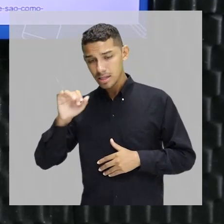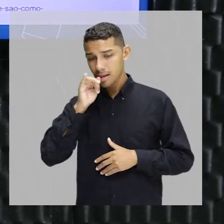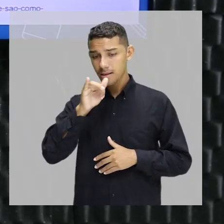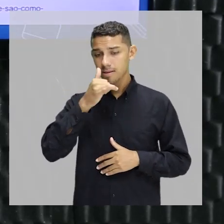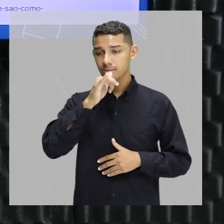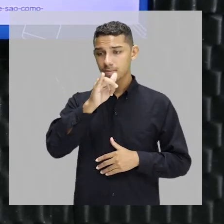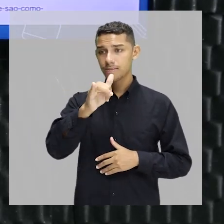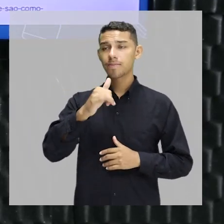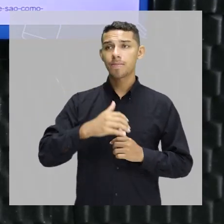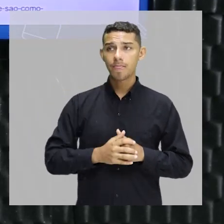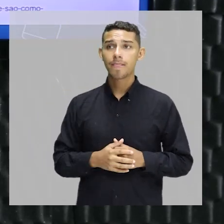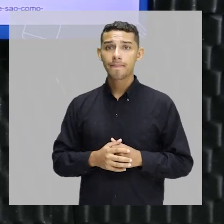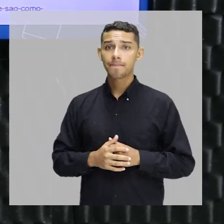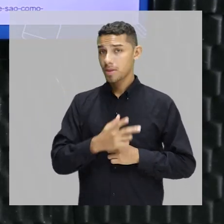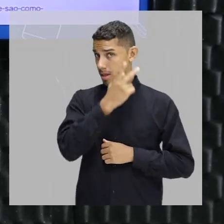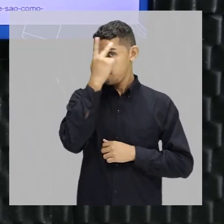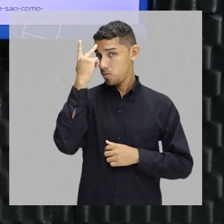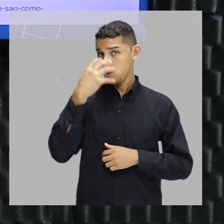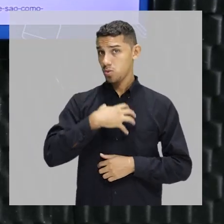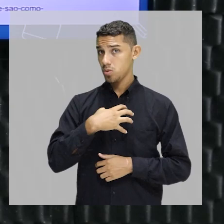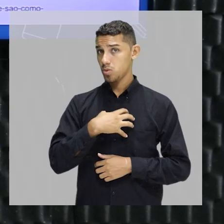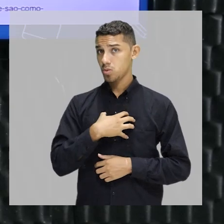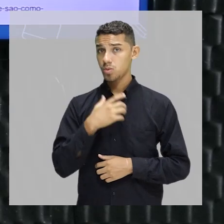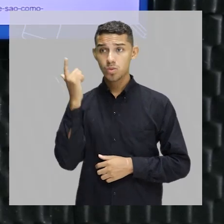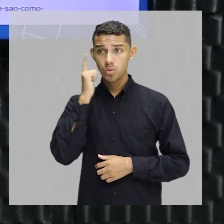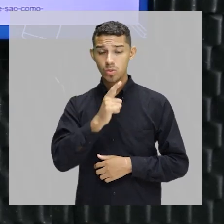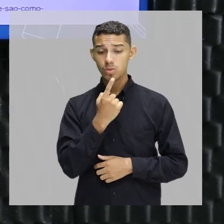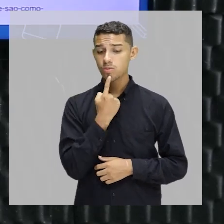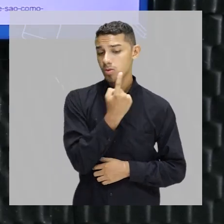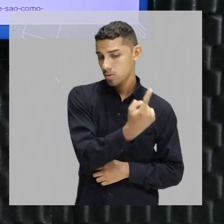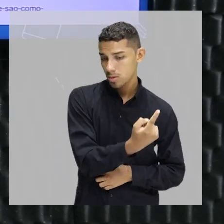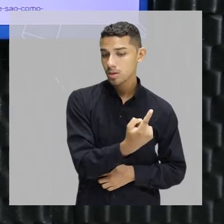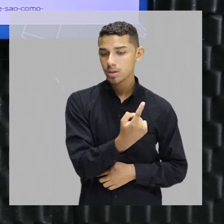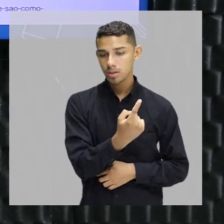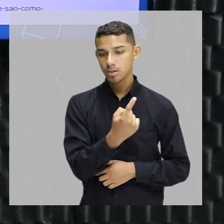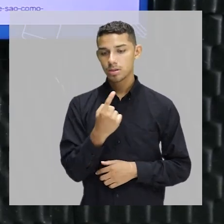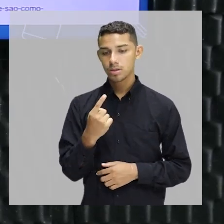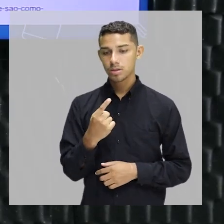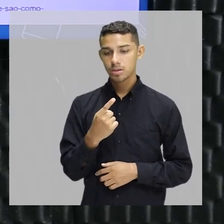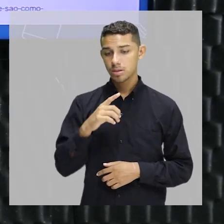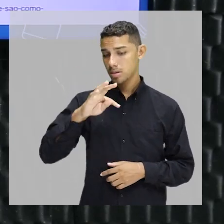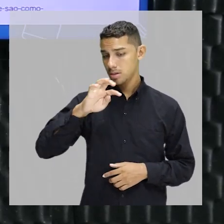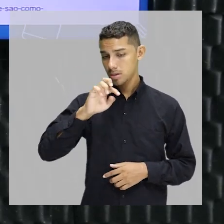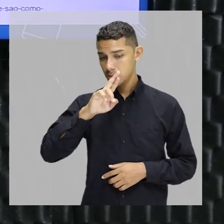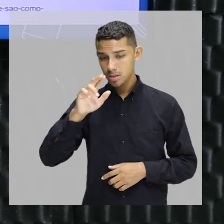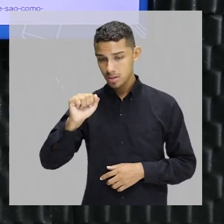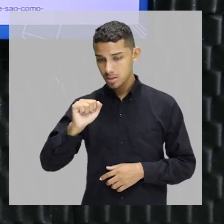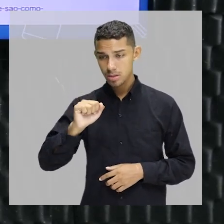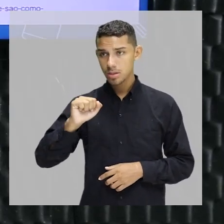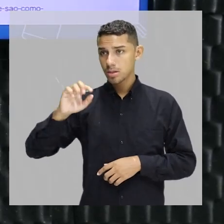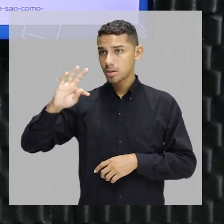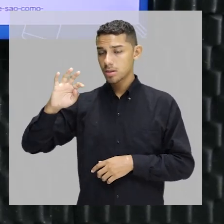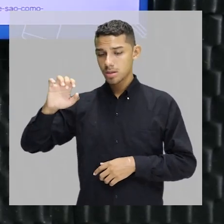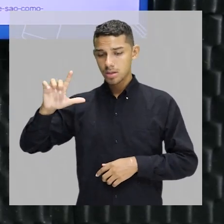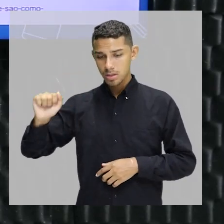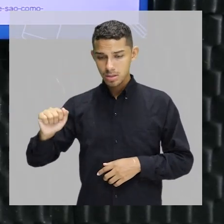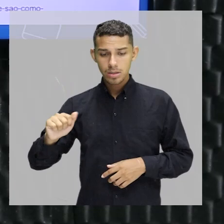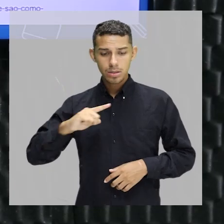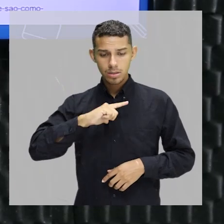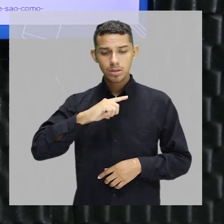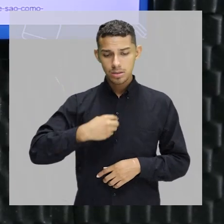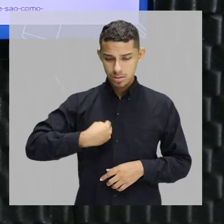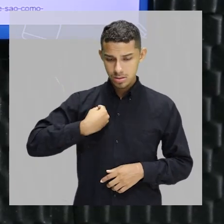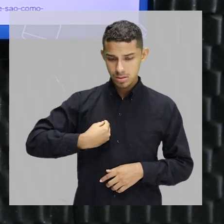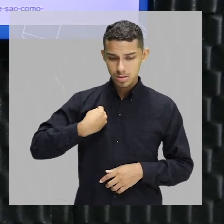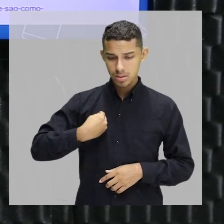dessa tela. E a pessoa conseguia sentir quando ela aproximava da tela. No momento que ela se aproximava da tela, ela sentia que existia